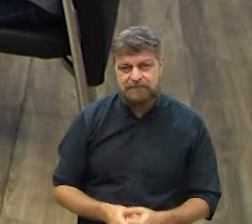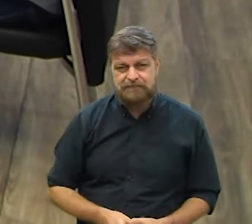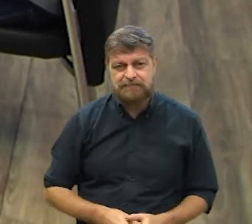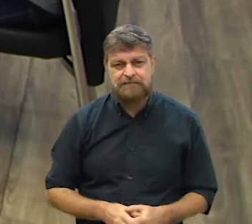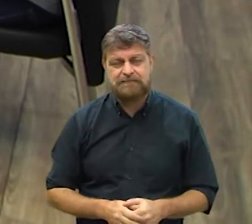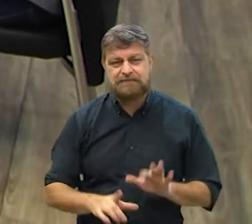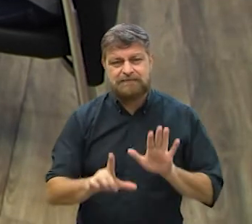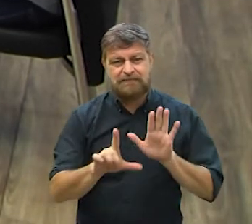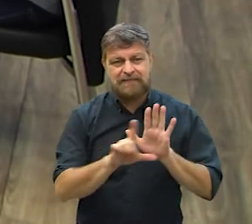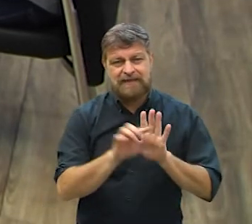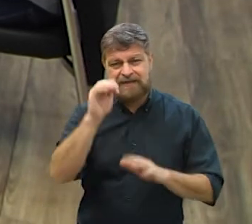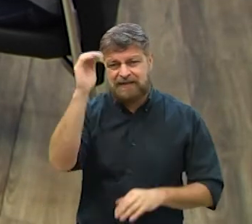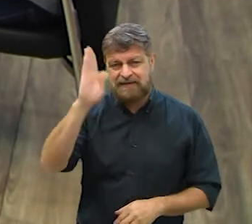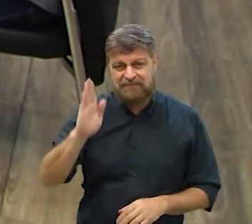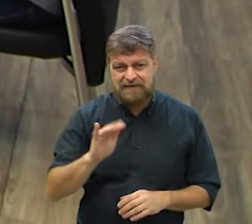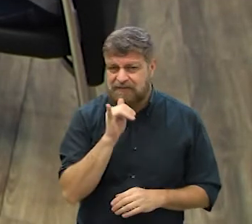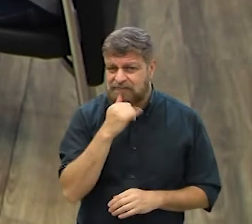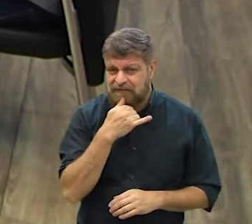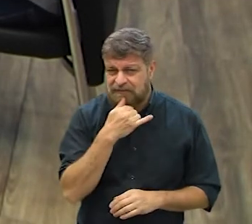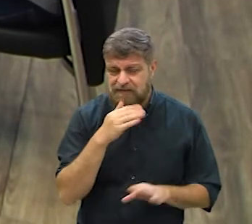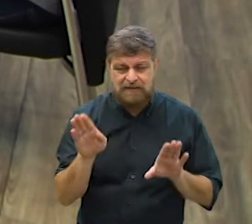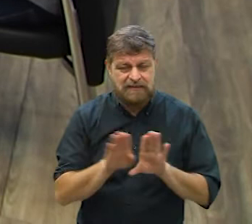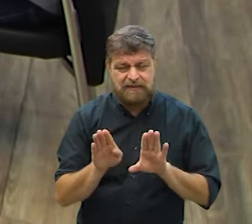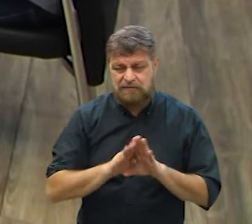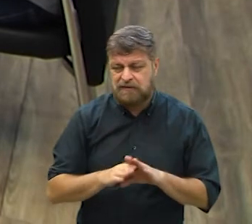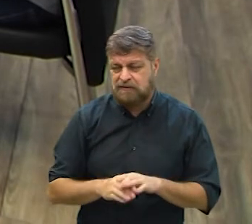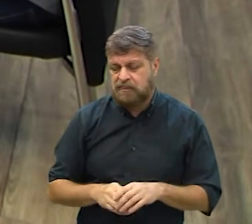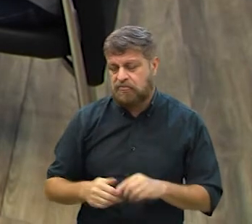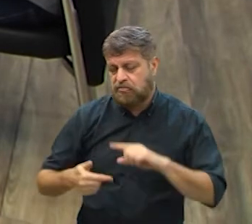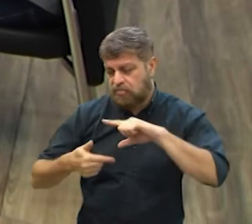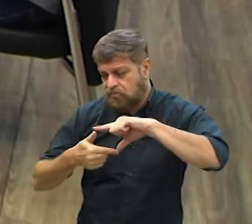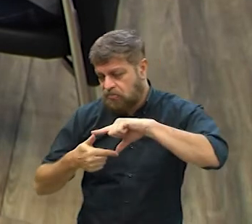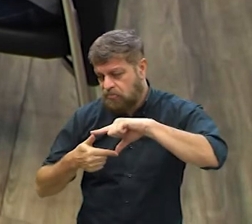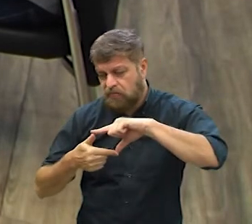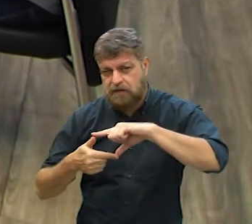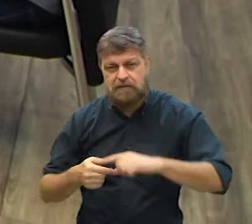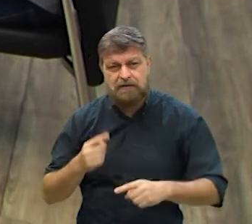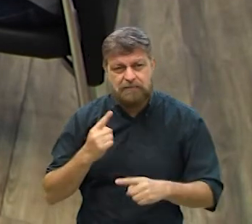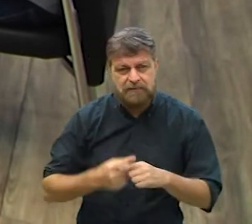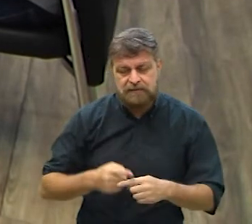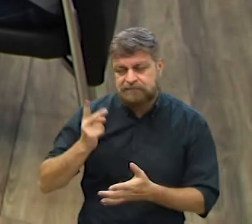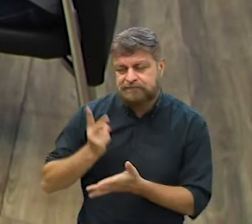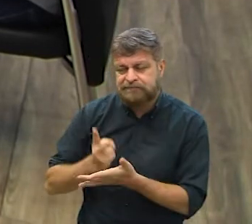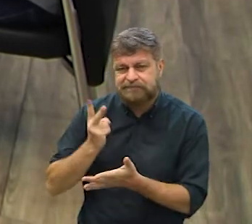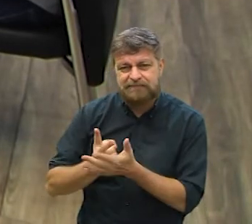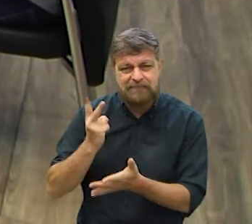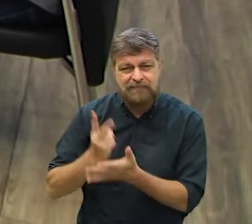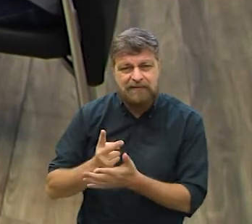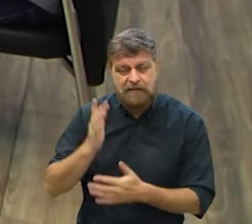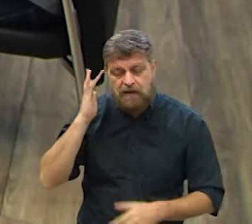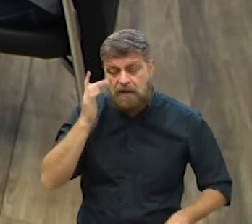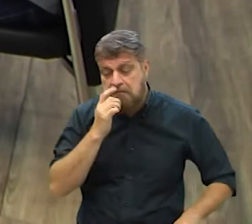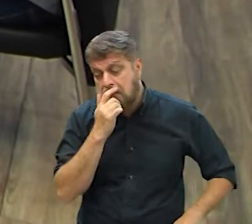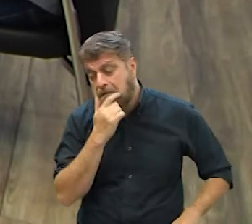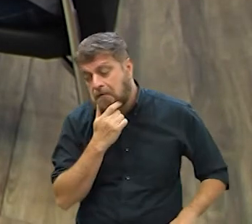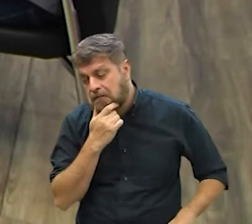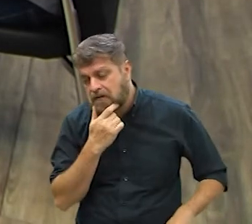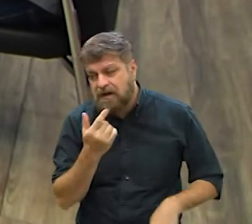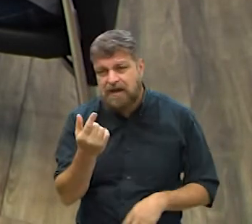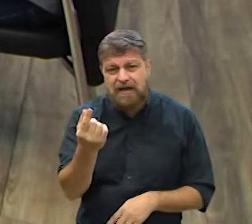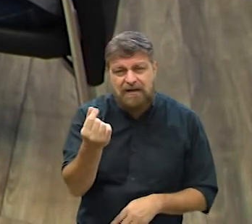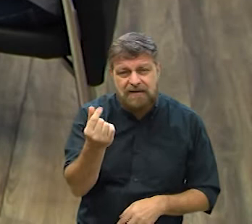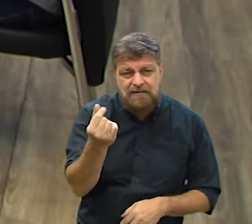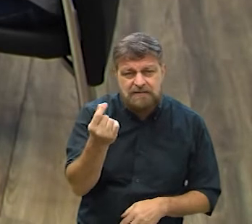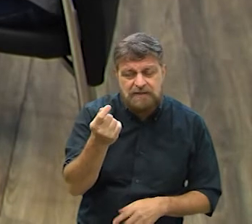a lei federal, infelizmente, também não progrediu. Quer dizer, eles continuam achando ainda que dinheiro